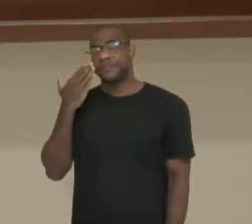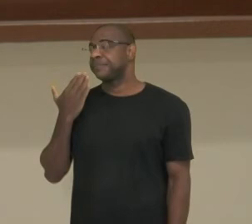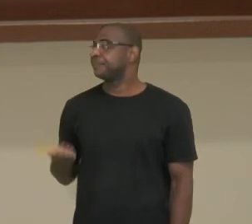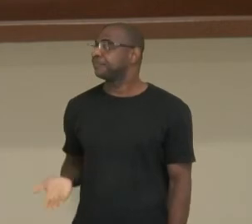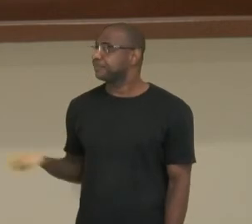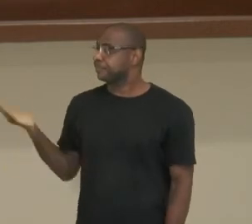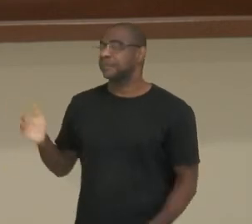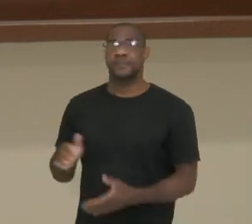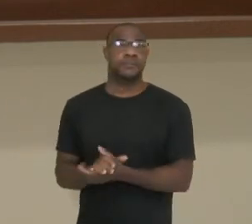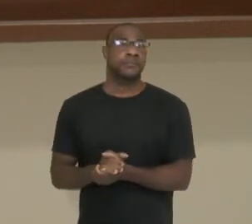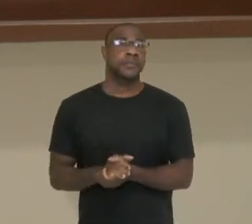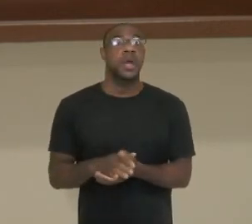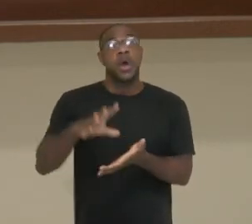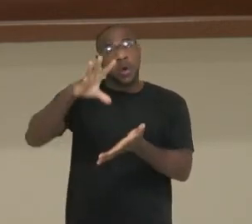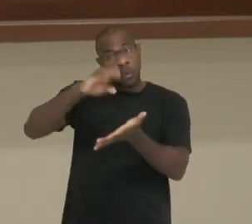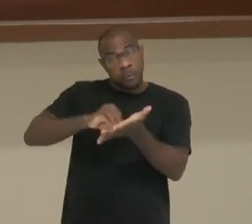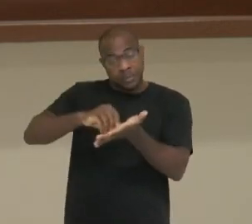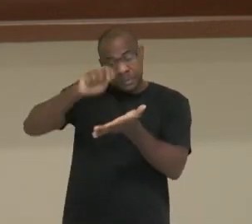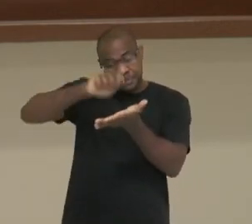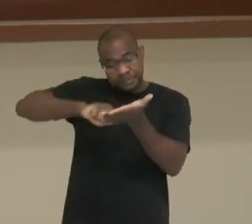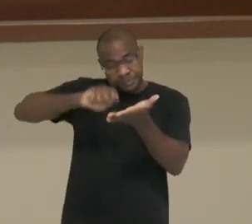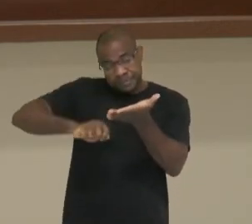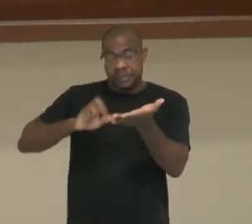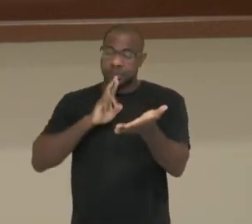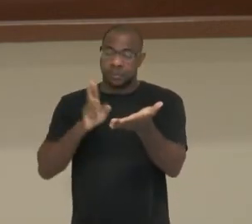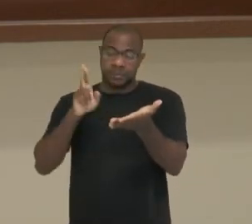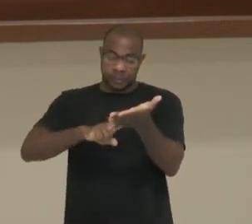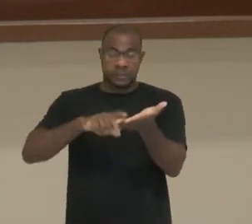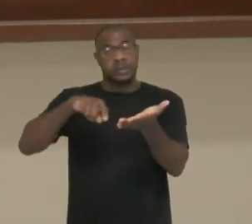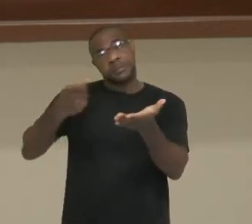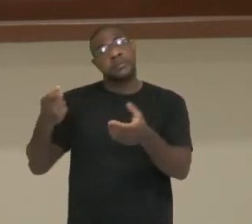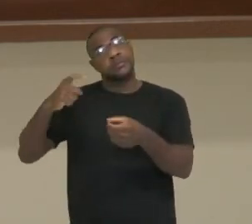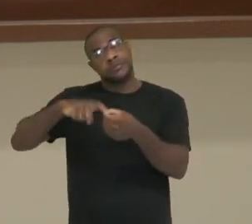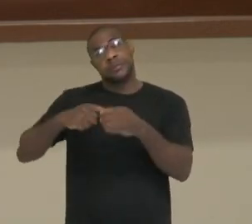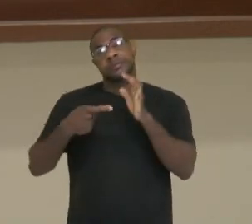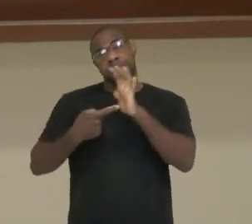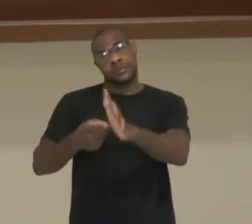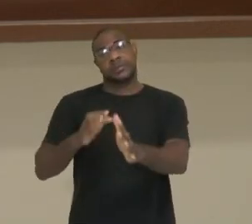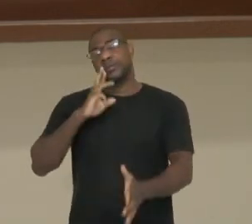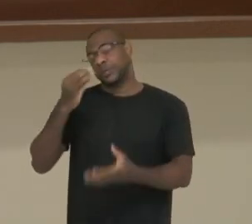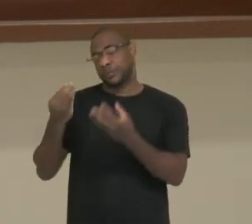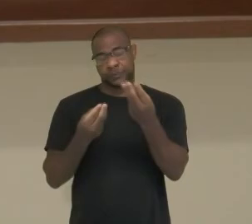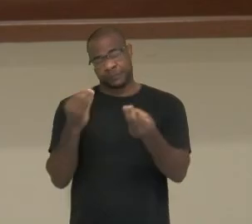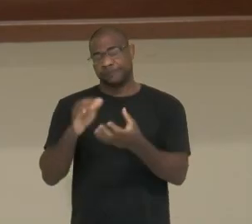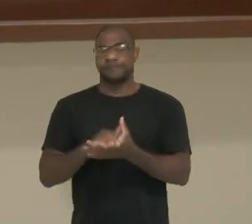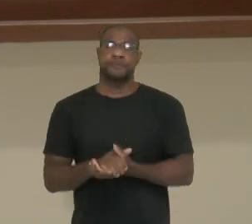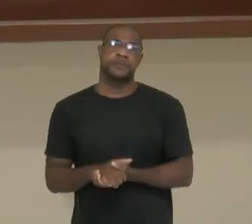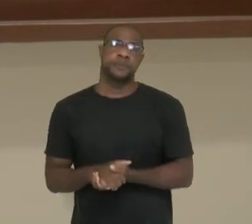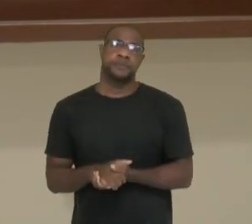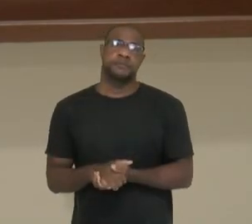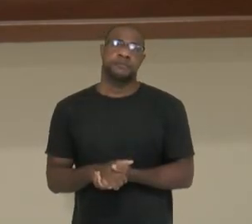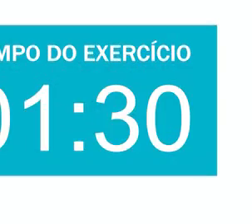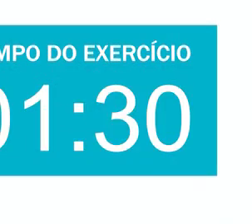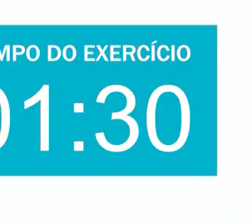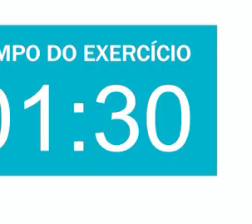última atividade. Copiem, respondam no caderno de vocês e a gente já volta para ver se a resposta está